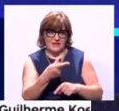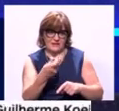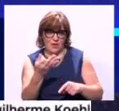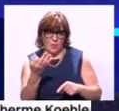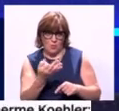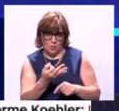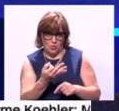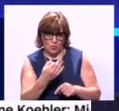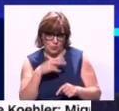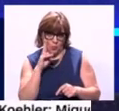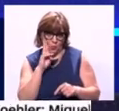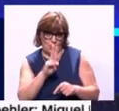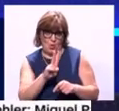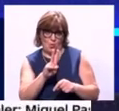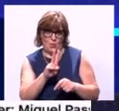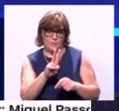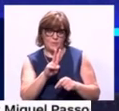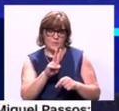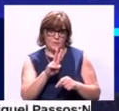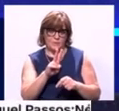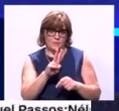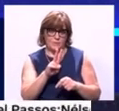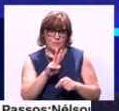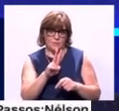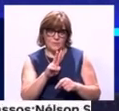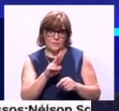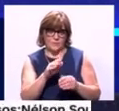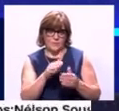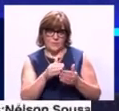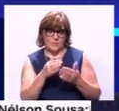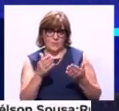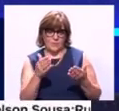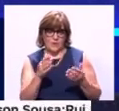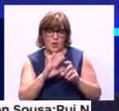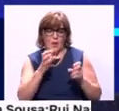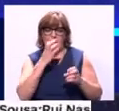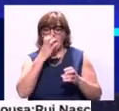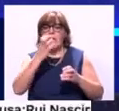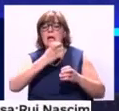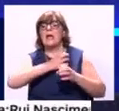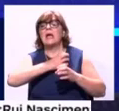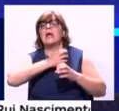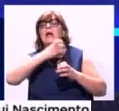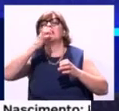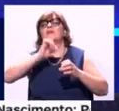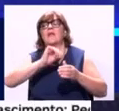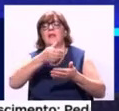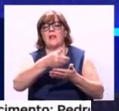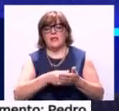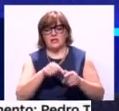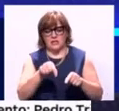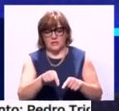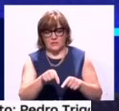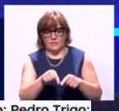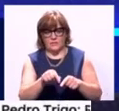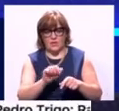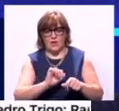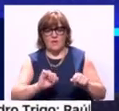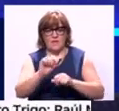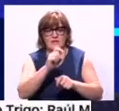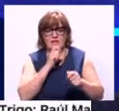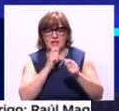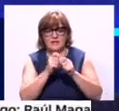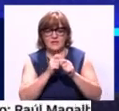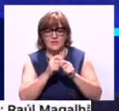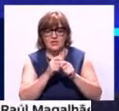Canal que foi o tal o grito de Ipiranga desta lista. Você